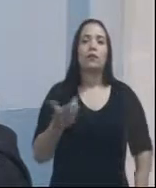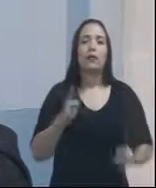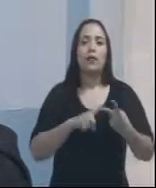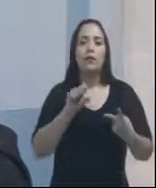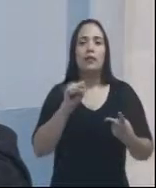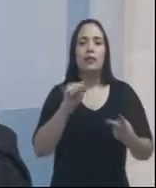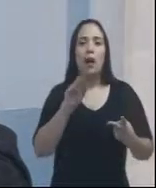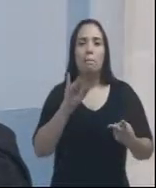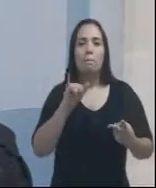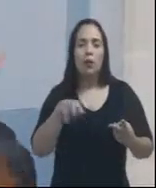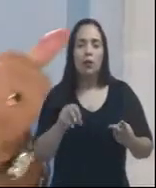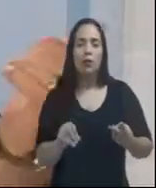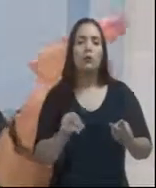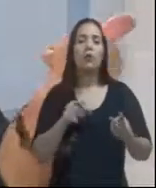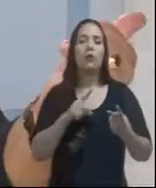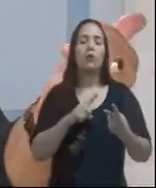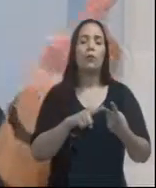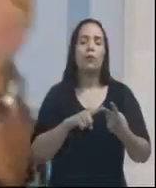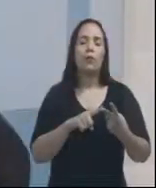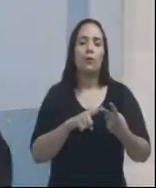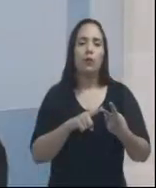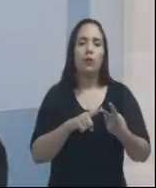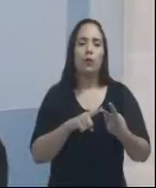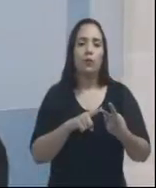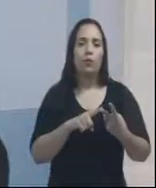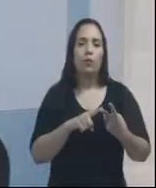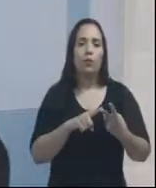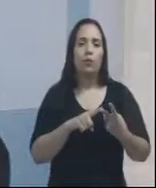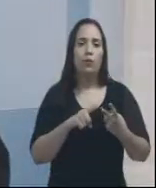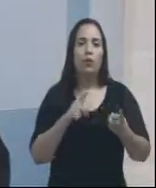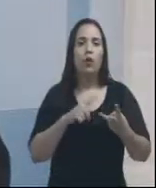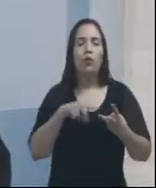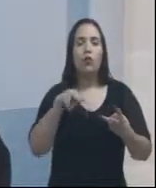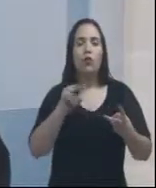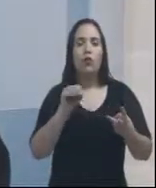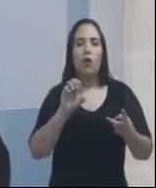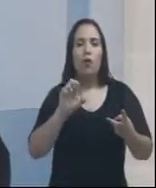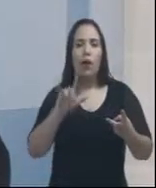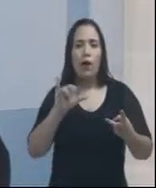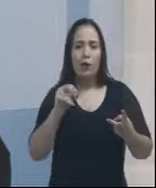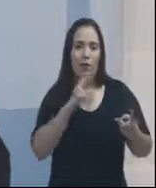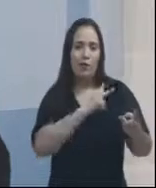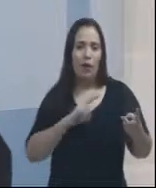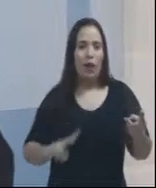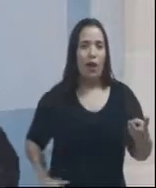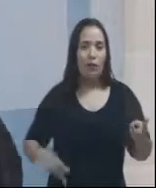Sabino, aqui o Cabo Noélio, né?